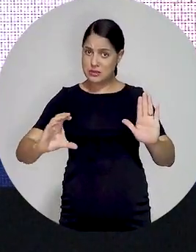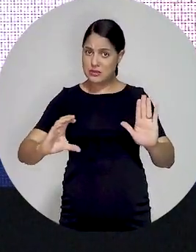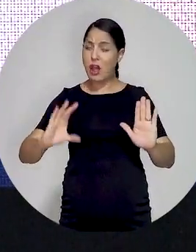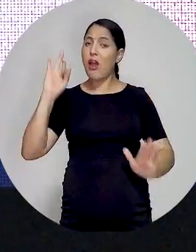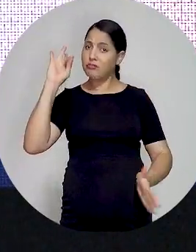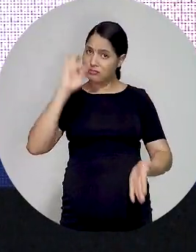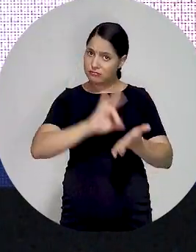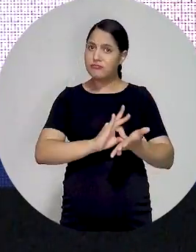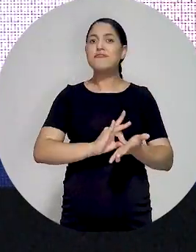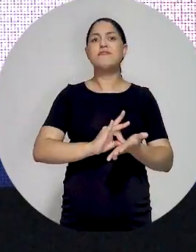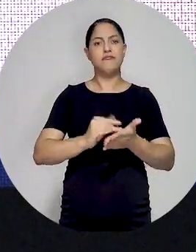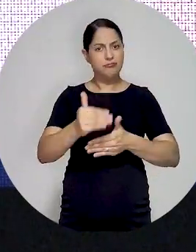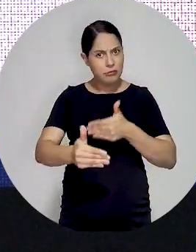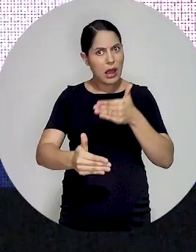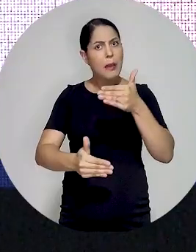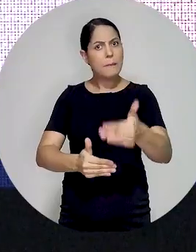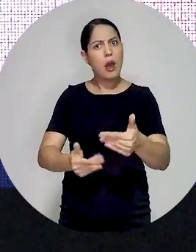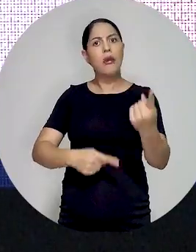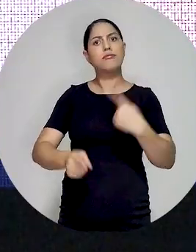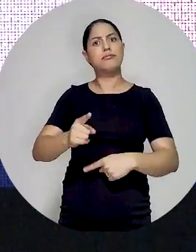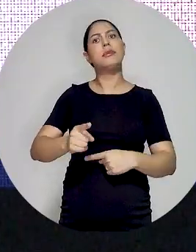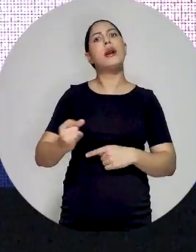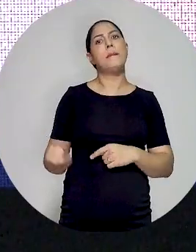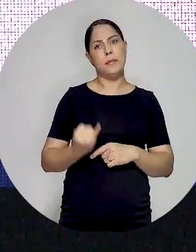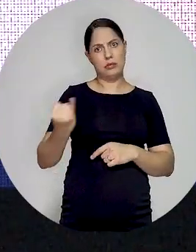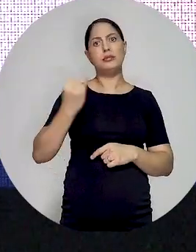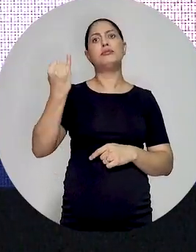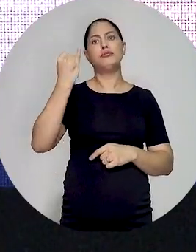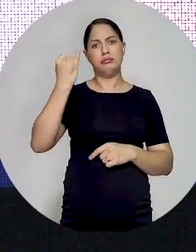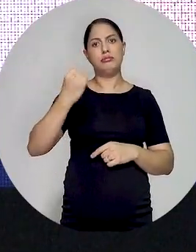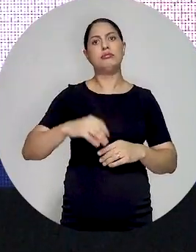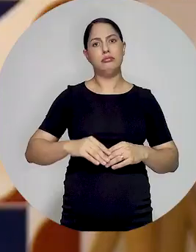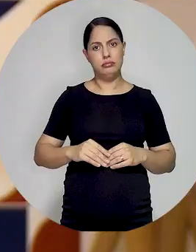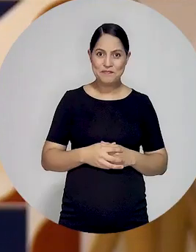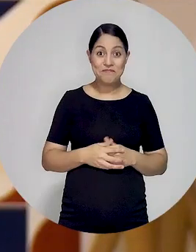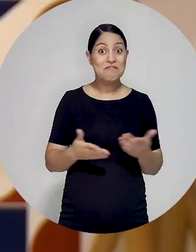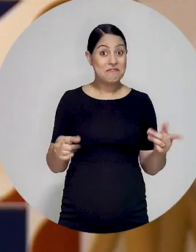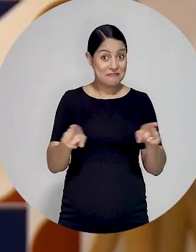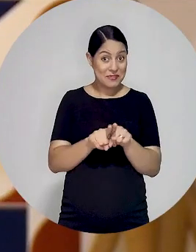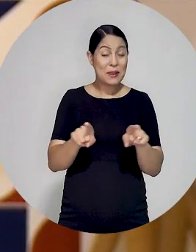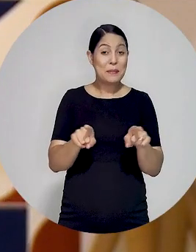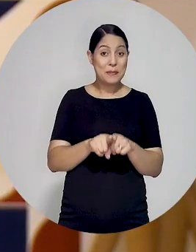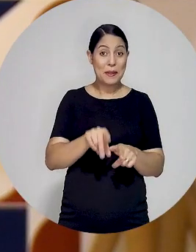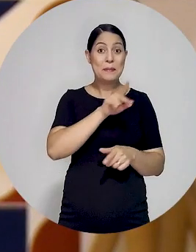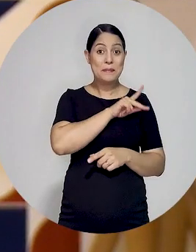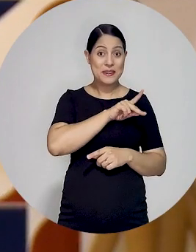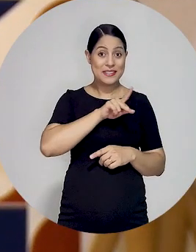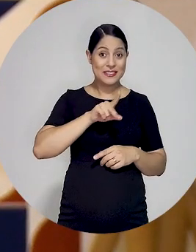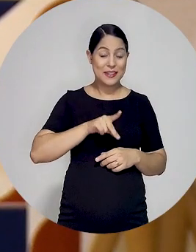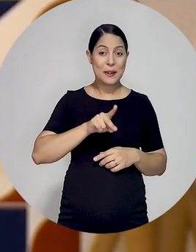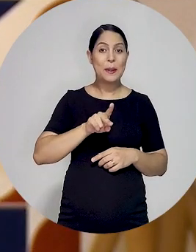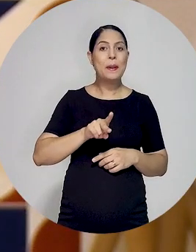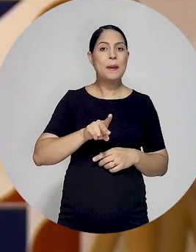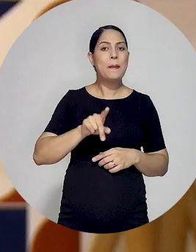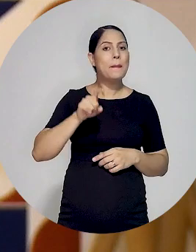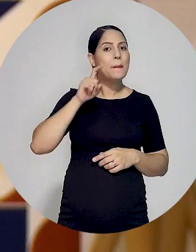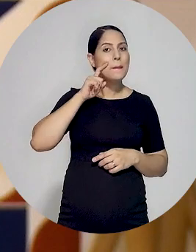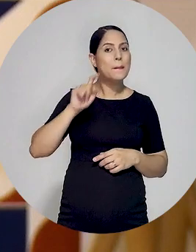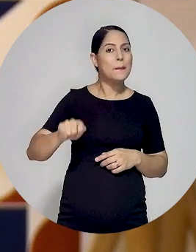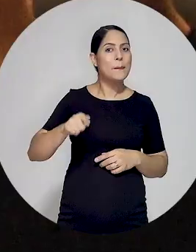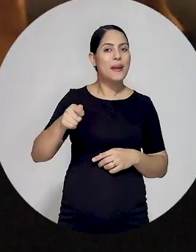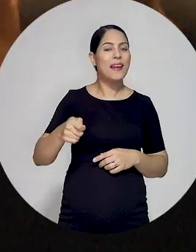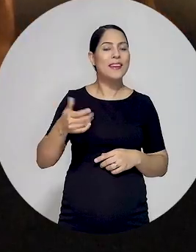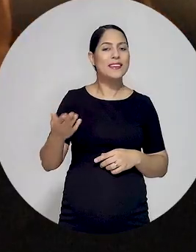a lei, reconhecimento, é um passo, e foi um passo importante. Na ocasião, o presidente da OAB Nacional,